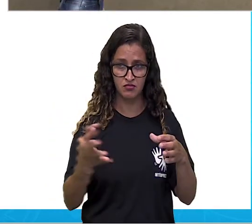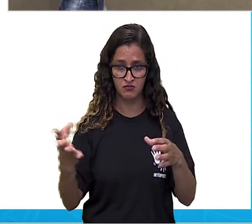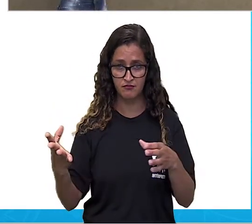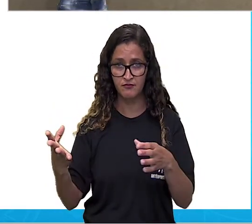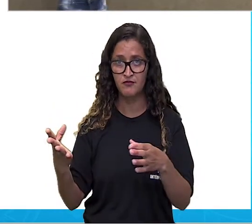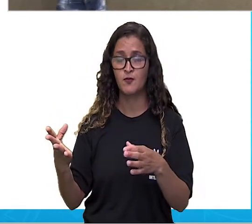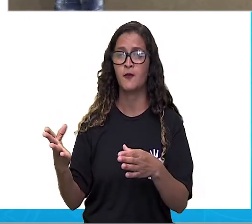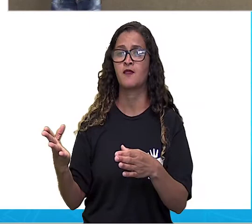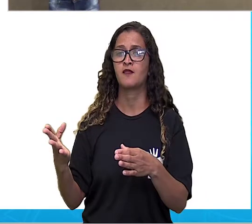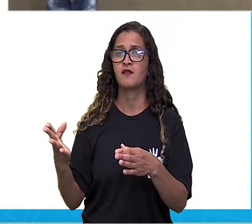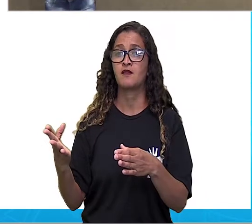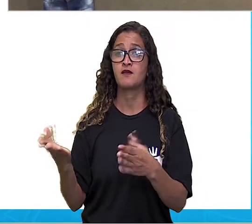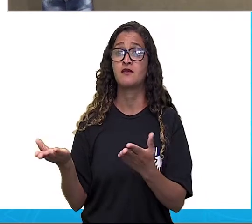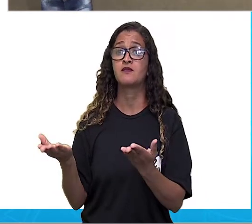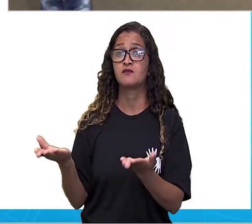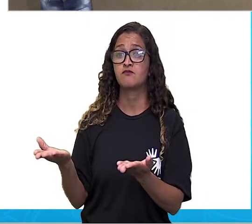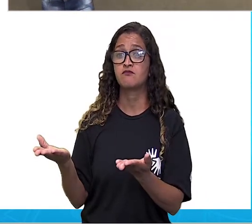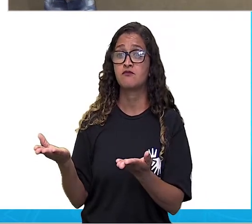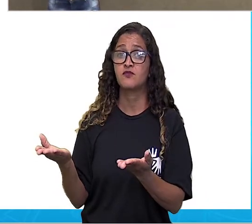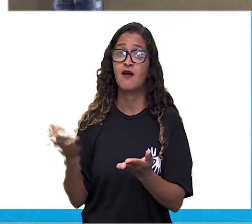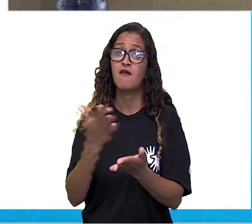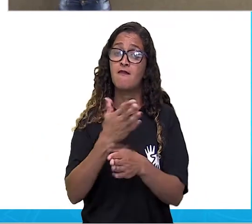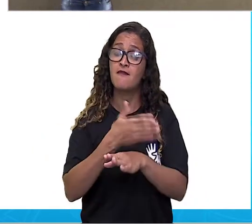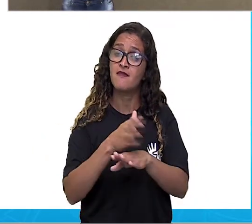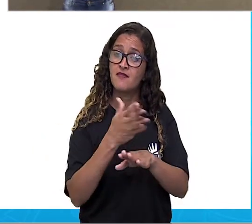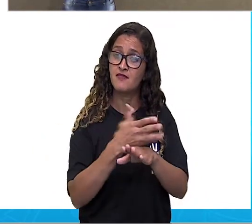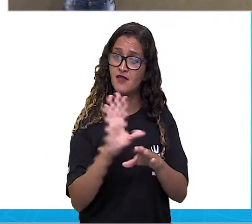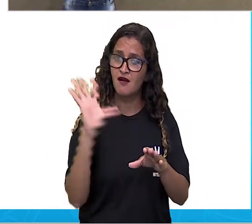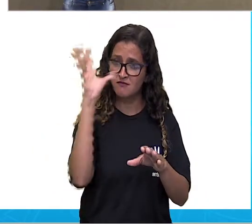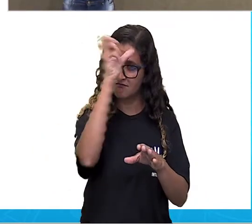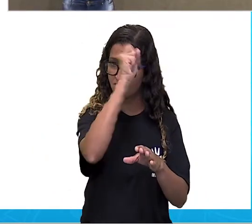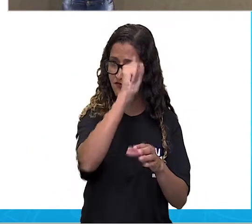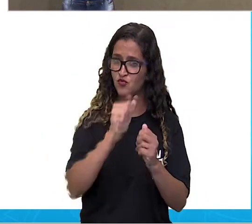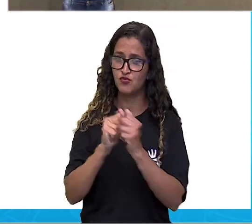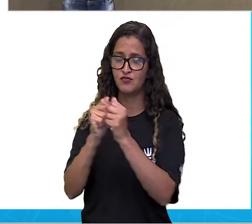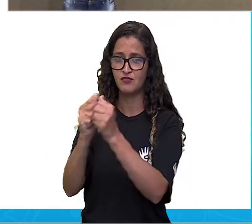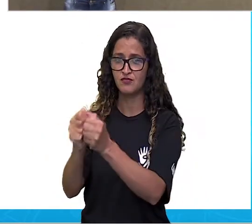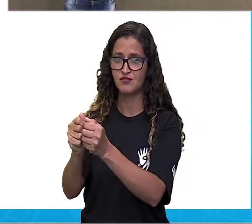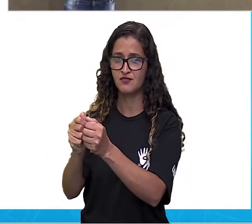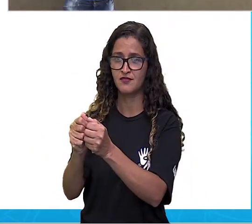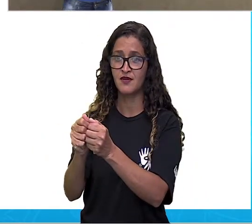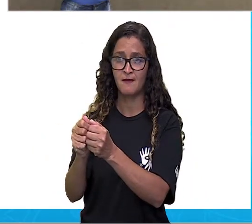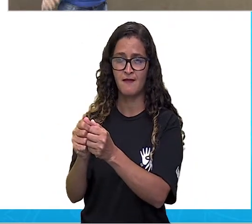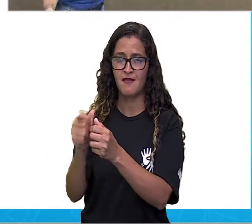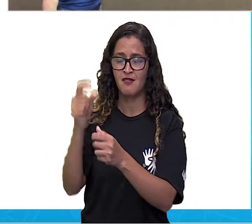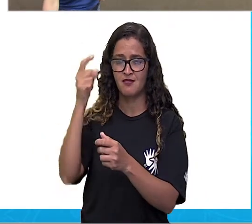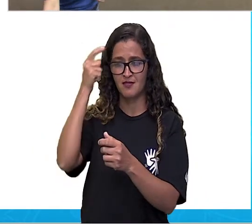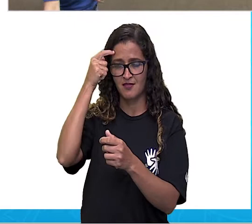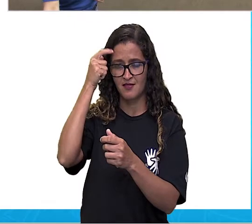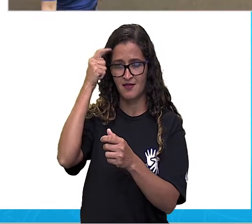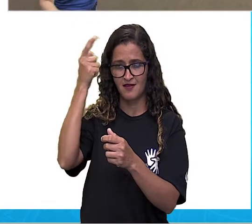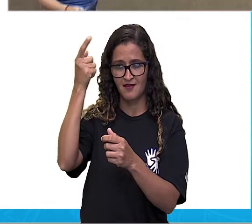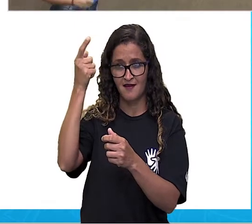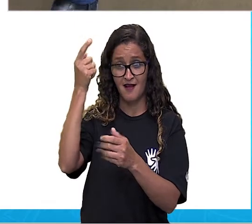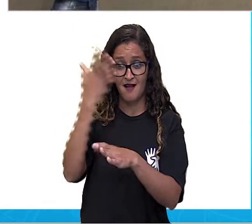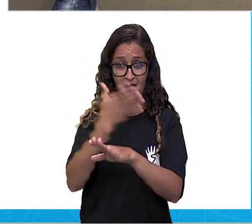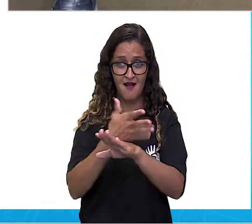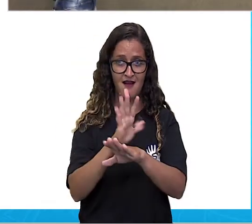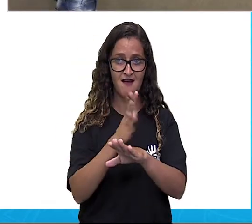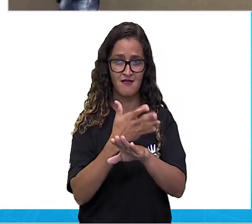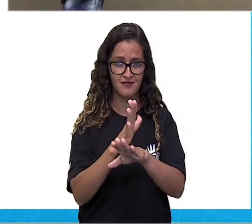Então, nós vamos colocar isso em prática, tá? Para que a nossa mente pratique